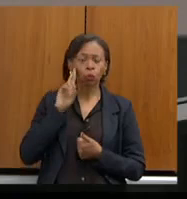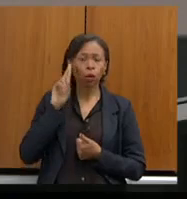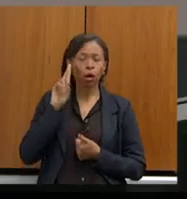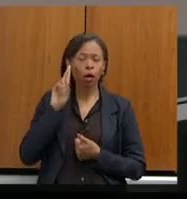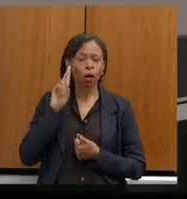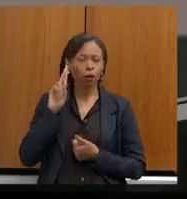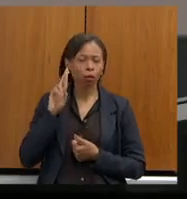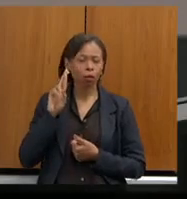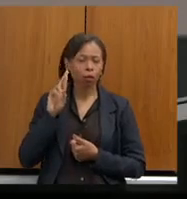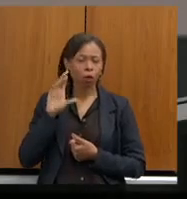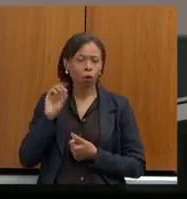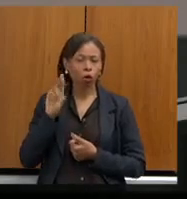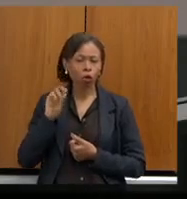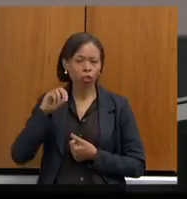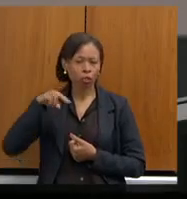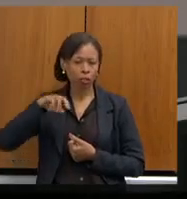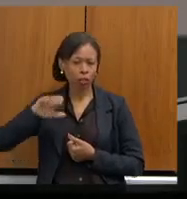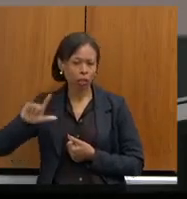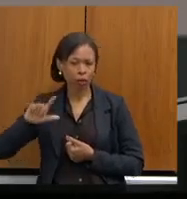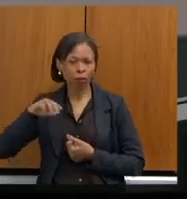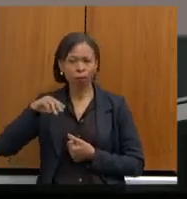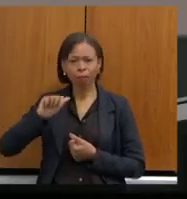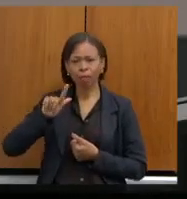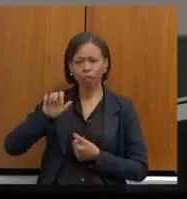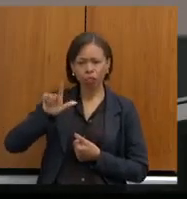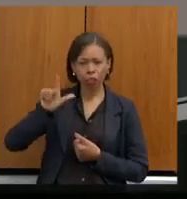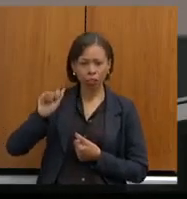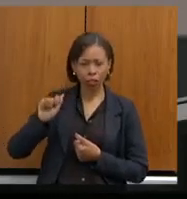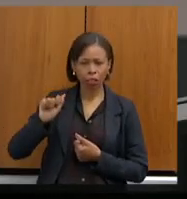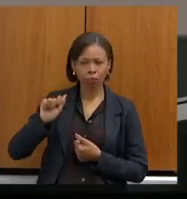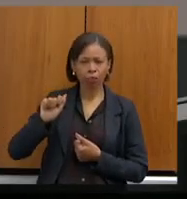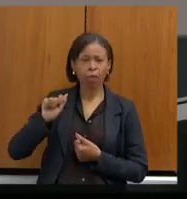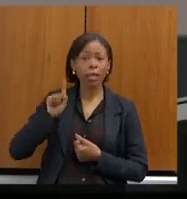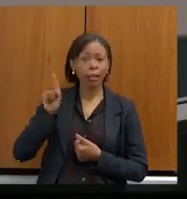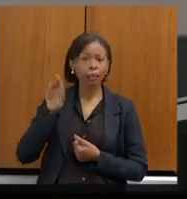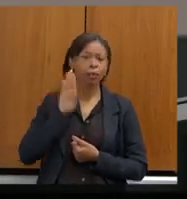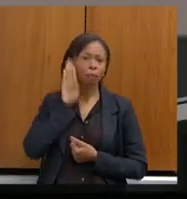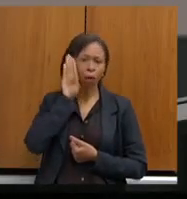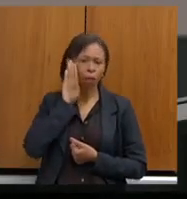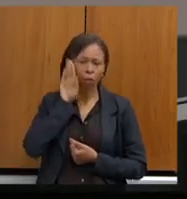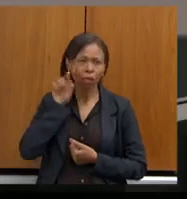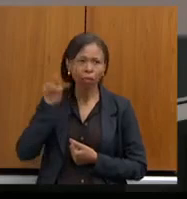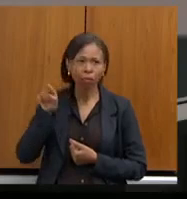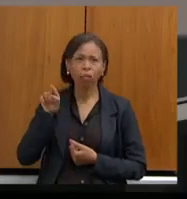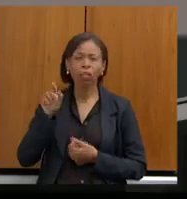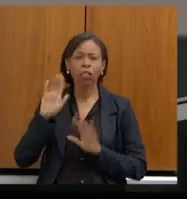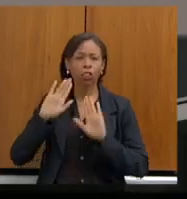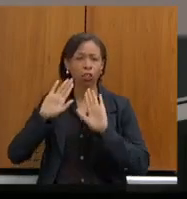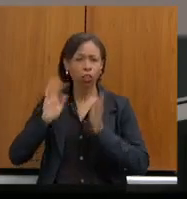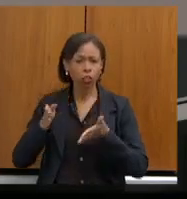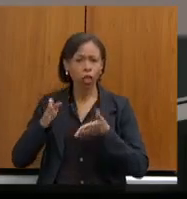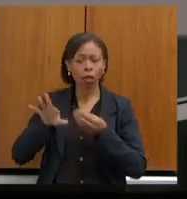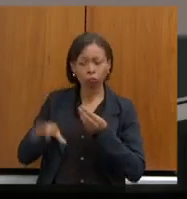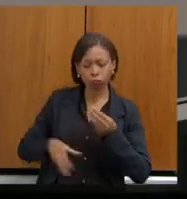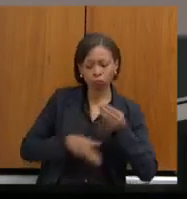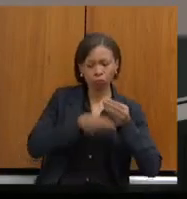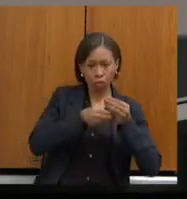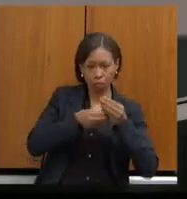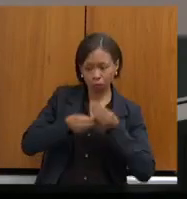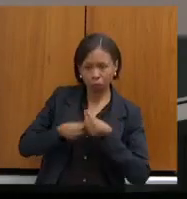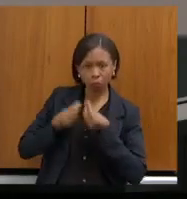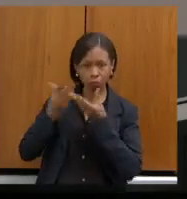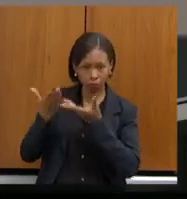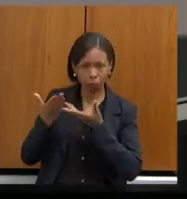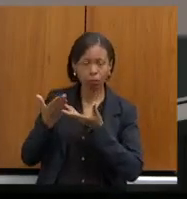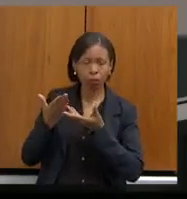que era de Barbacena lá em Montes Claros quando ele era crp lá ele já recebeu emenda Nossa para que a gente pudesse